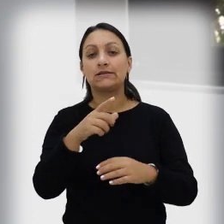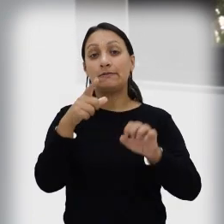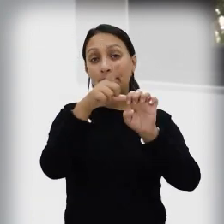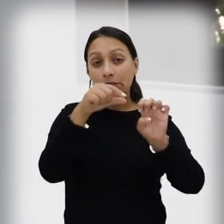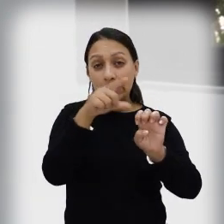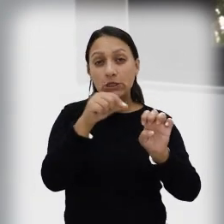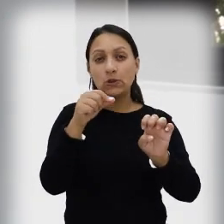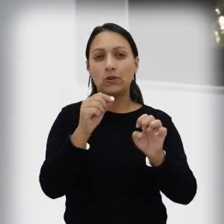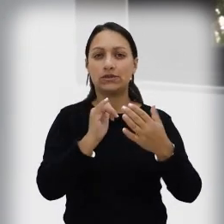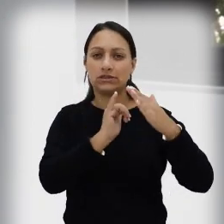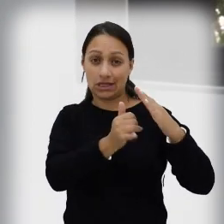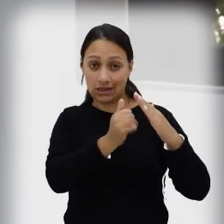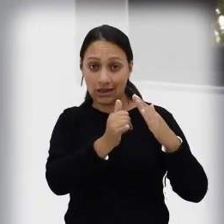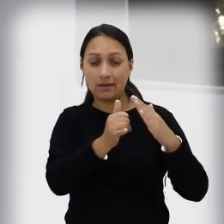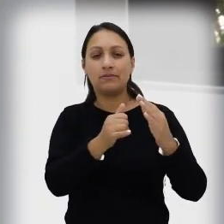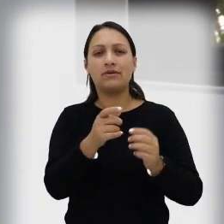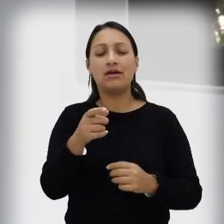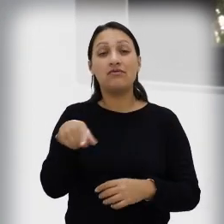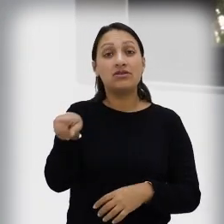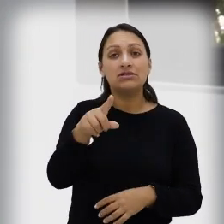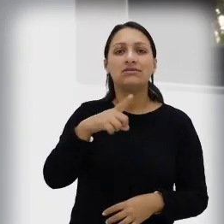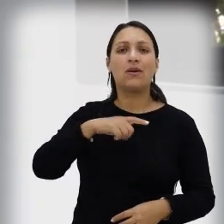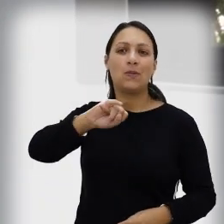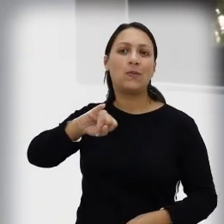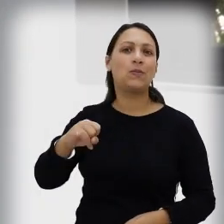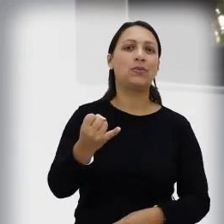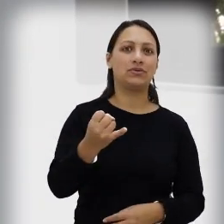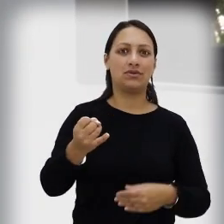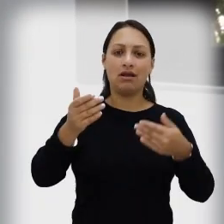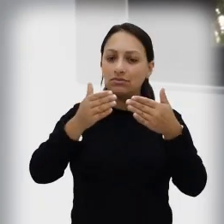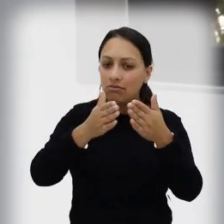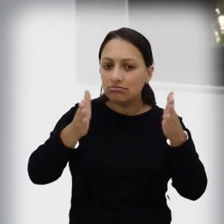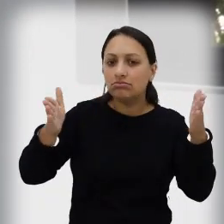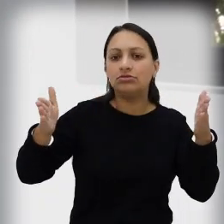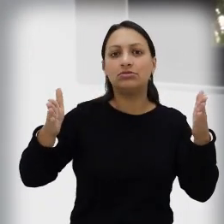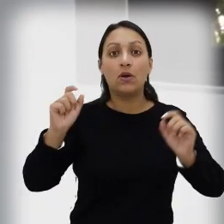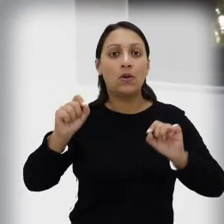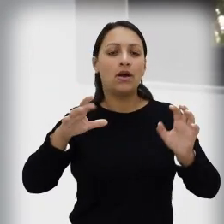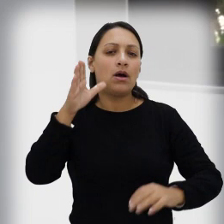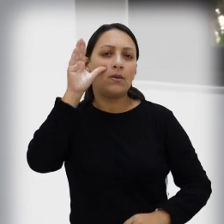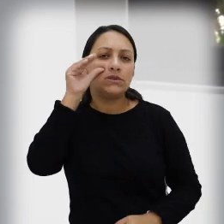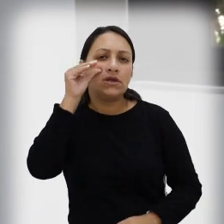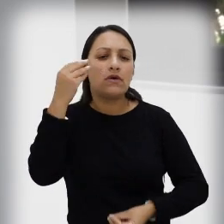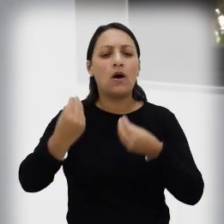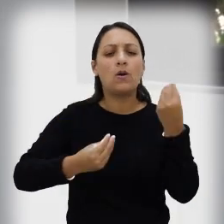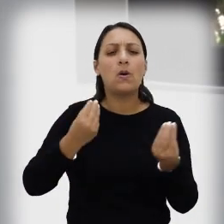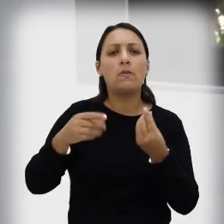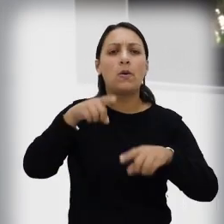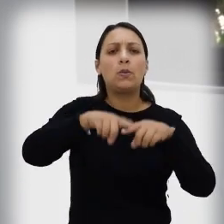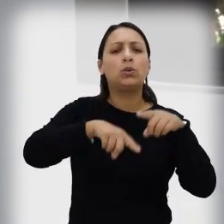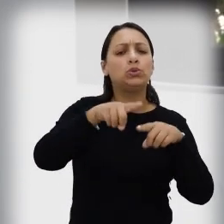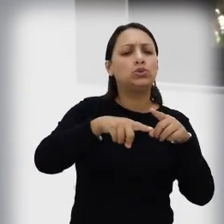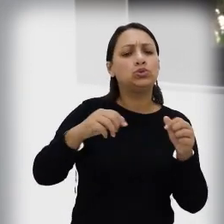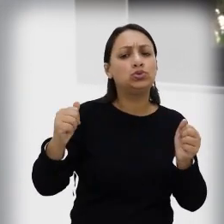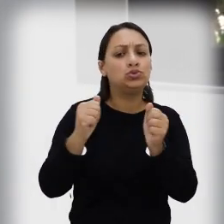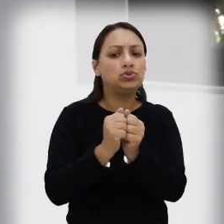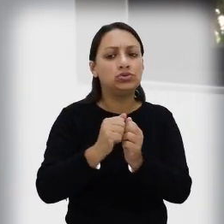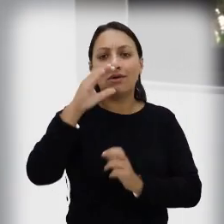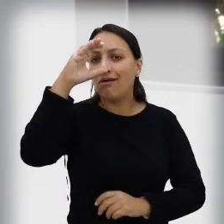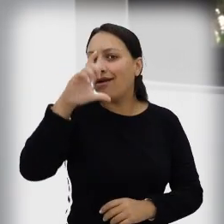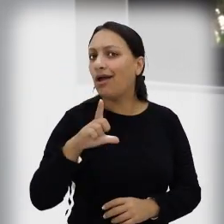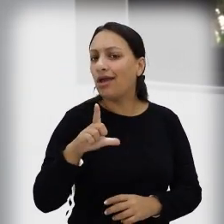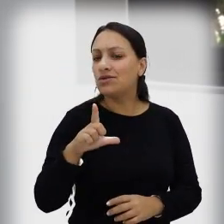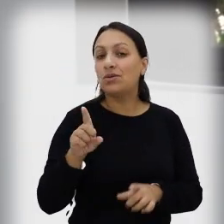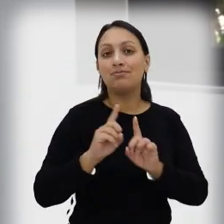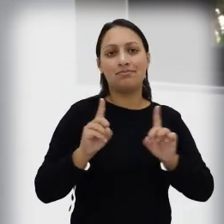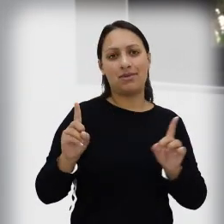terem em mente, né, que vocês têm janelas de oportunidade de observar o seu produto junto ao cliente, mas não